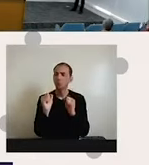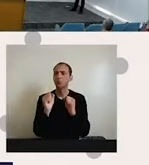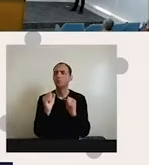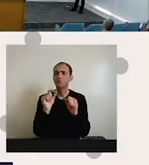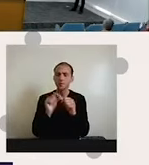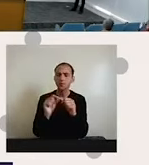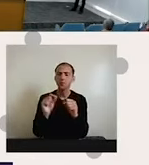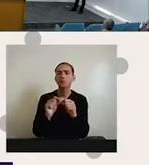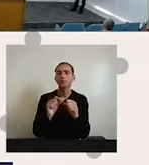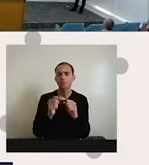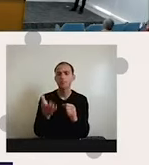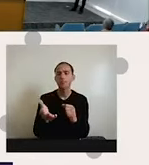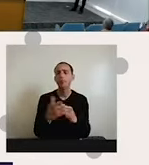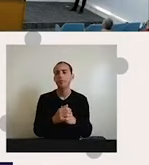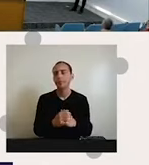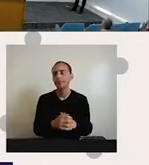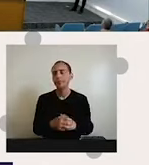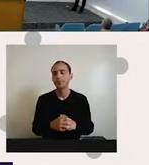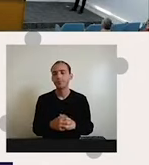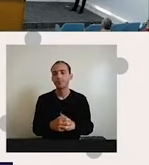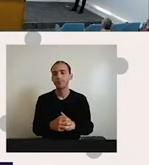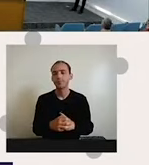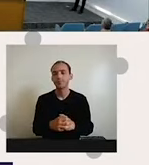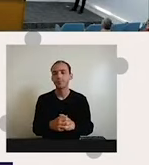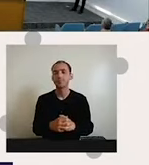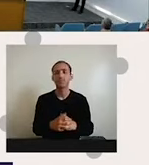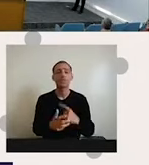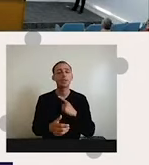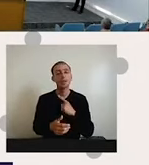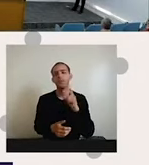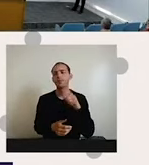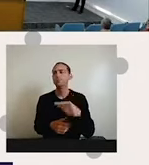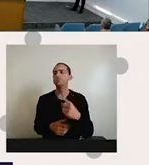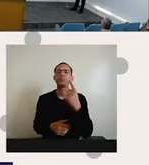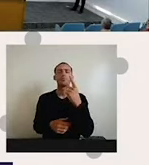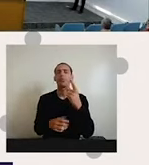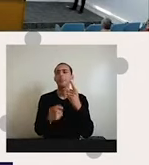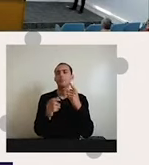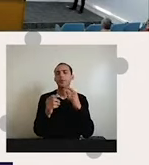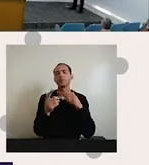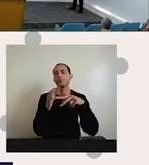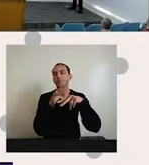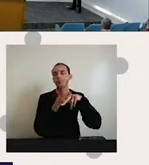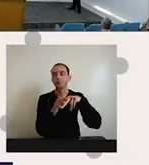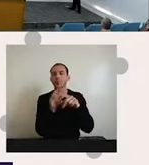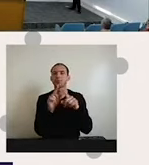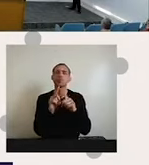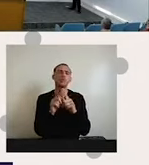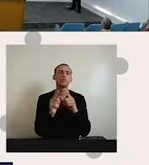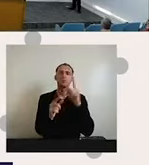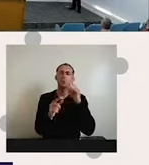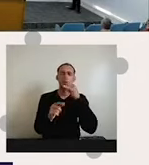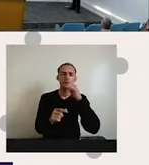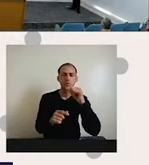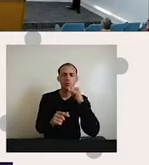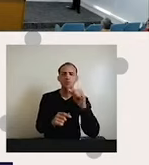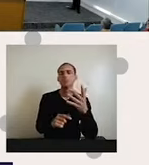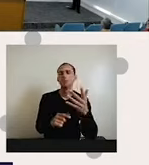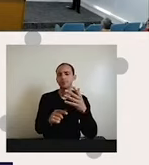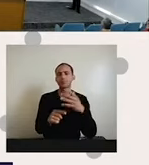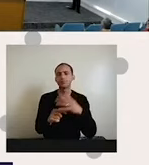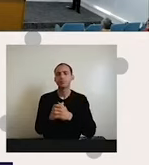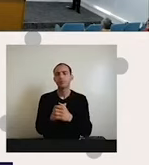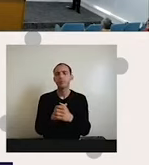tem autonomia para isso, faz parte do ato médico, né, essa autonomia, e aí ele precisa, na verdade, justificar, e